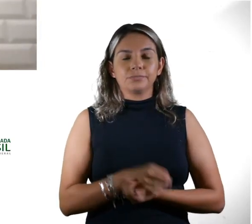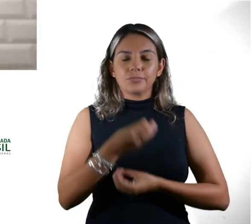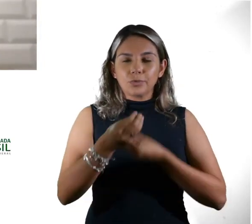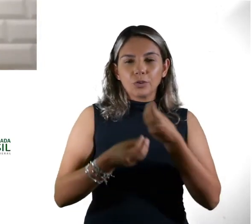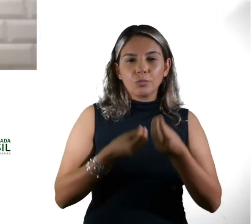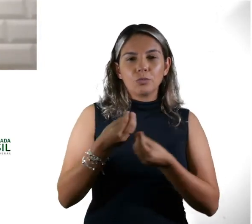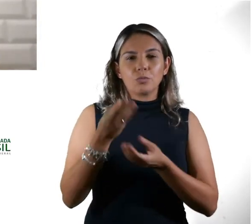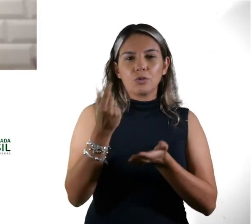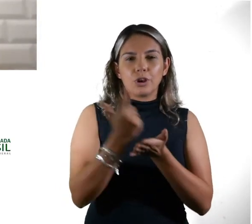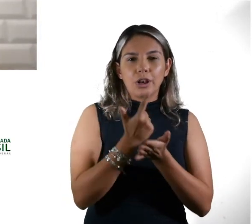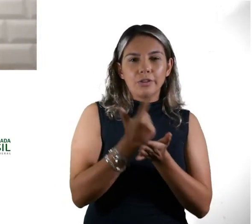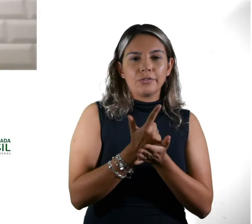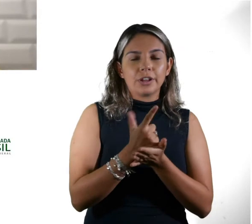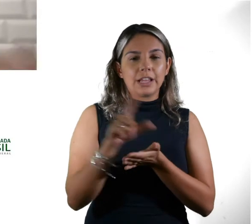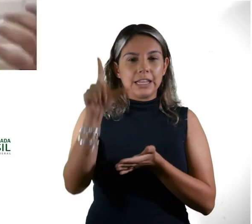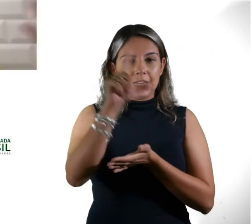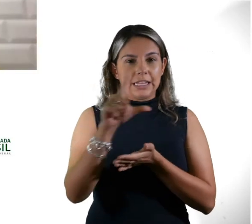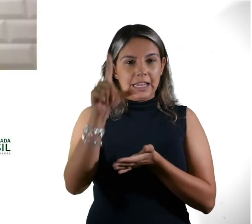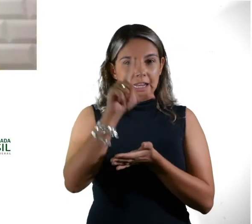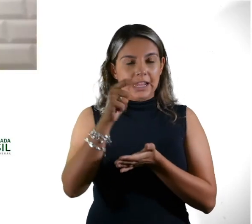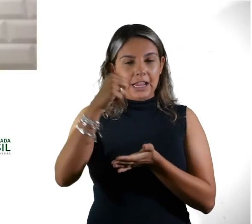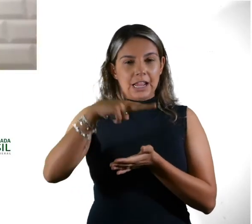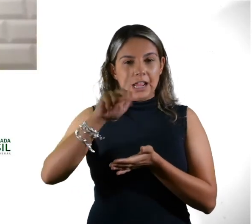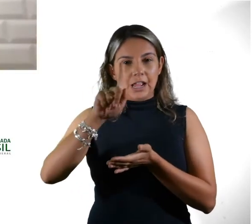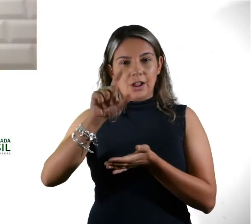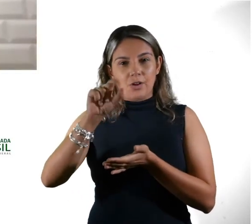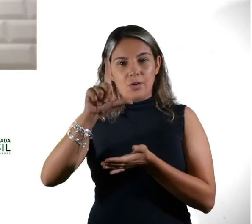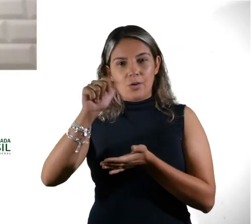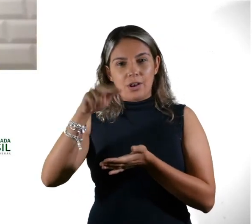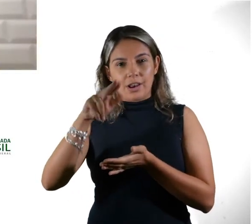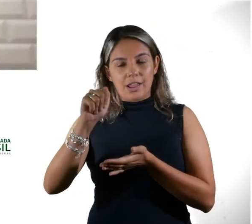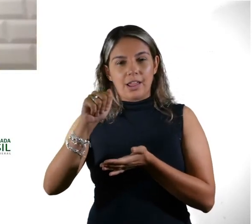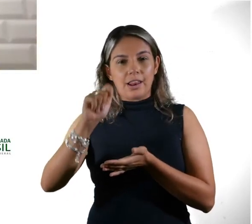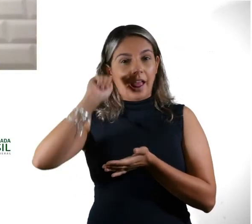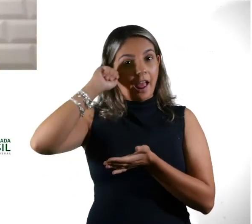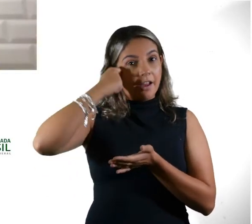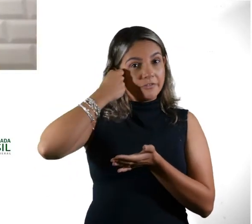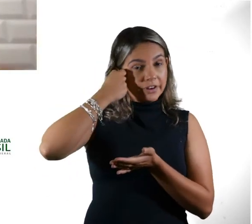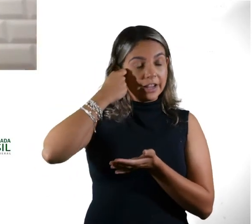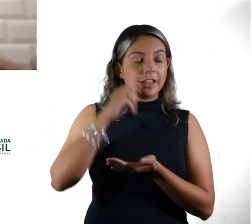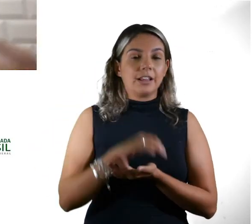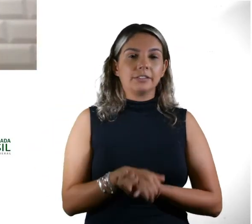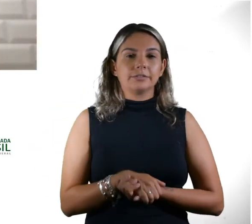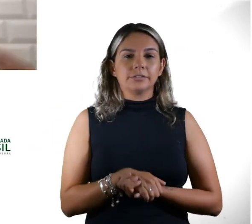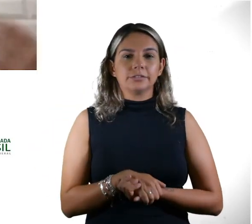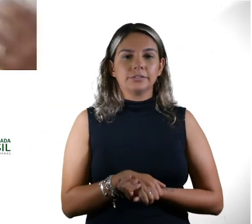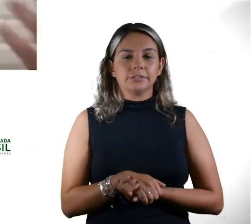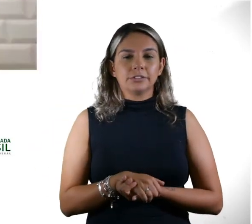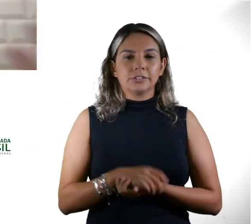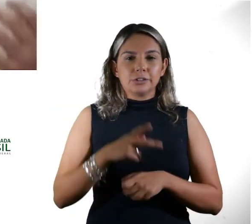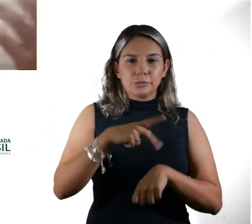muitos dos livros da literatura angolana ou da literatura africana, de uma forma geral, porque são países novos e países novos